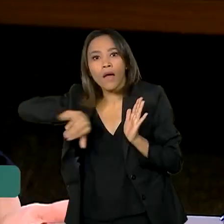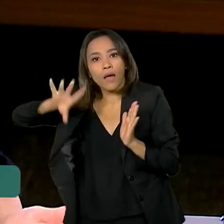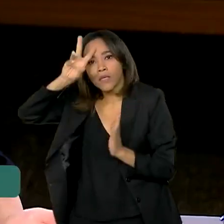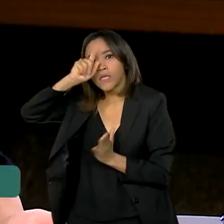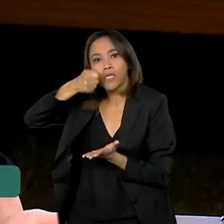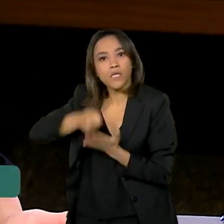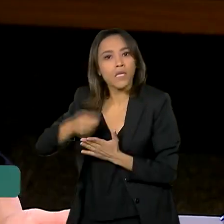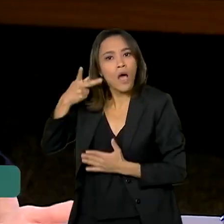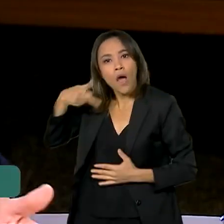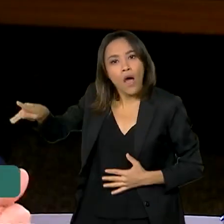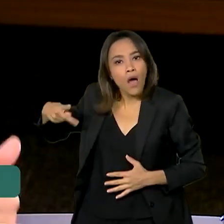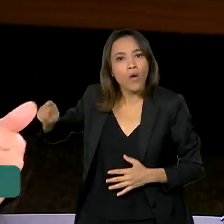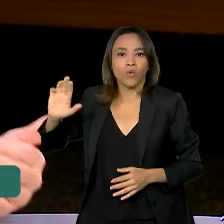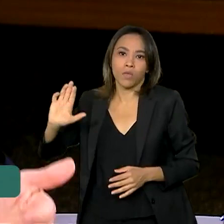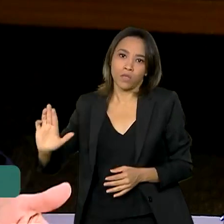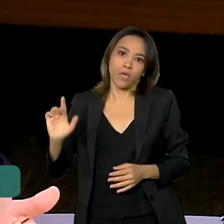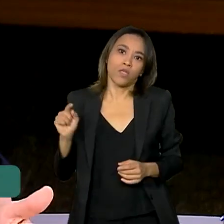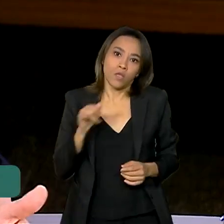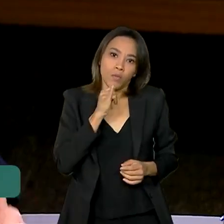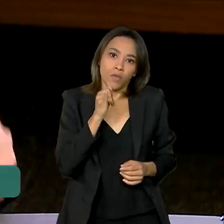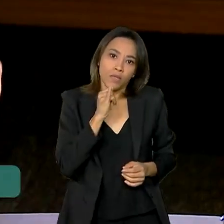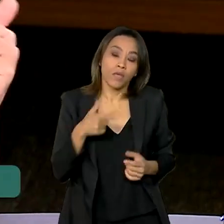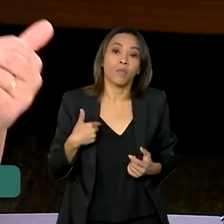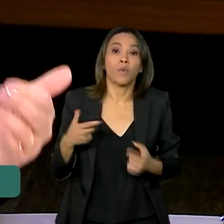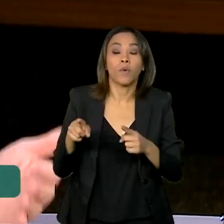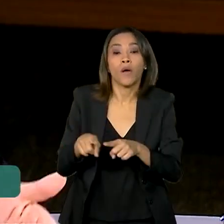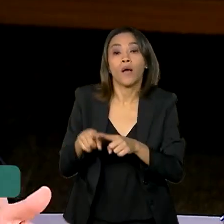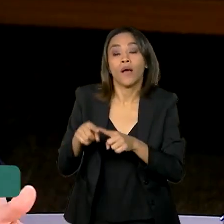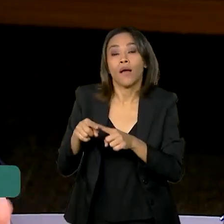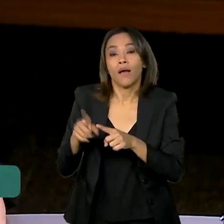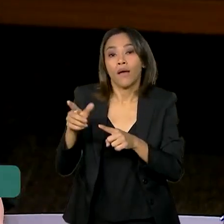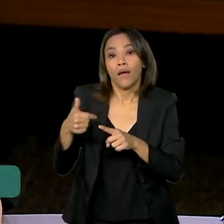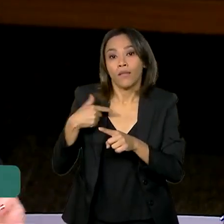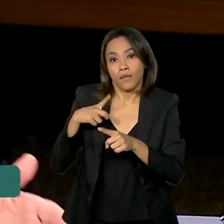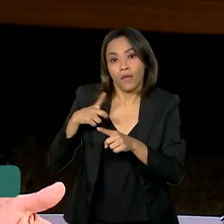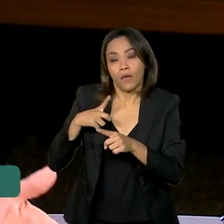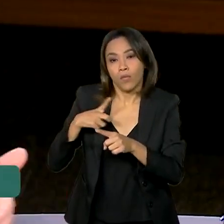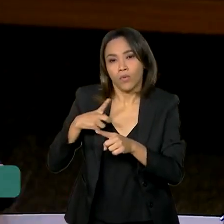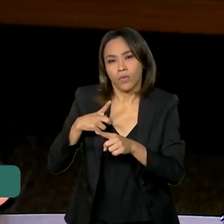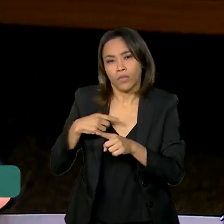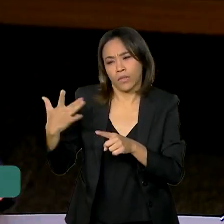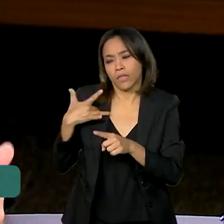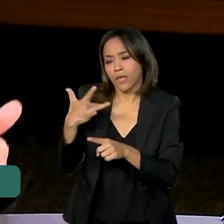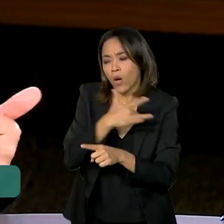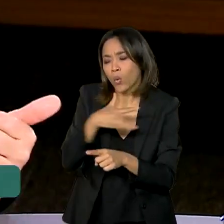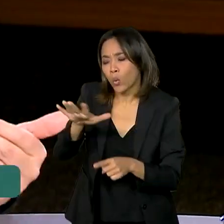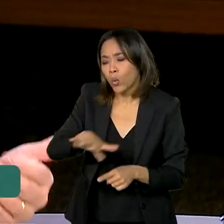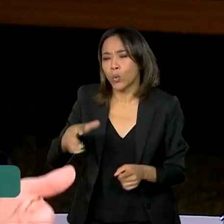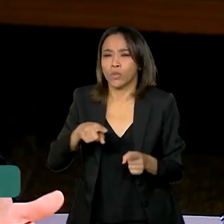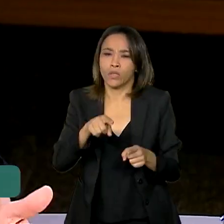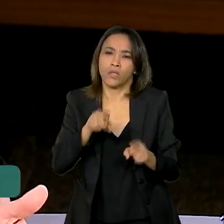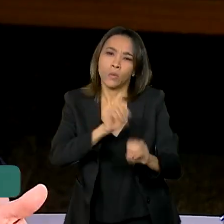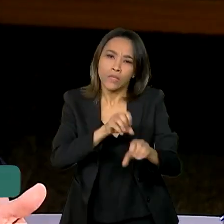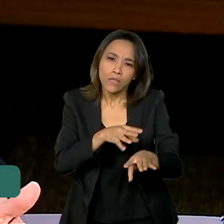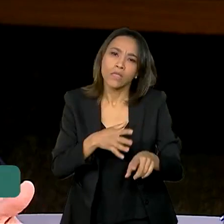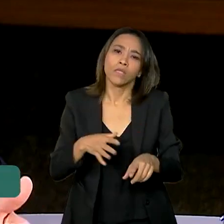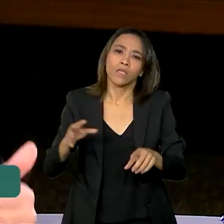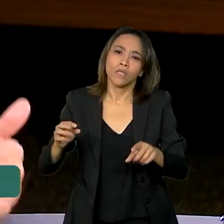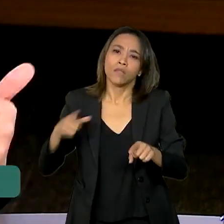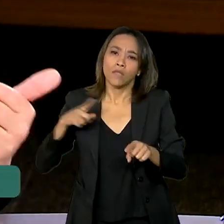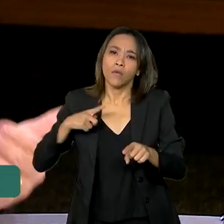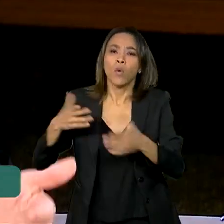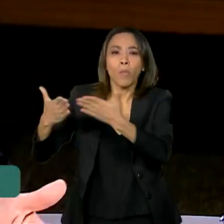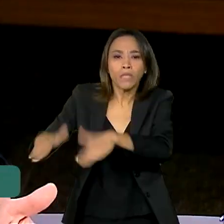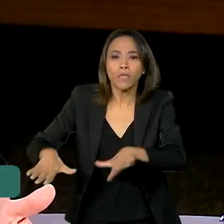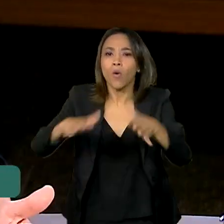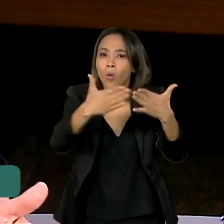presidente, decisões muito importantes, como recomposição dos mínimos constitucionais, né? A gente tem, como no caso de saúde e educação, a gente teve a recuperação dos investimentos